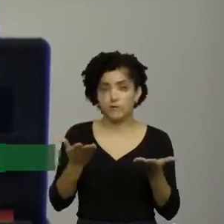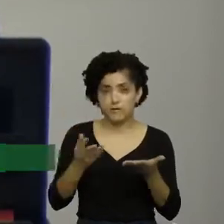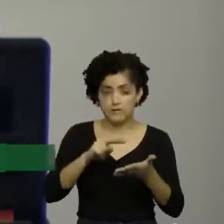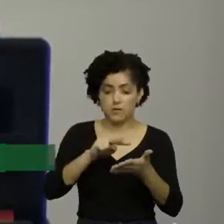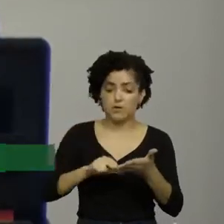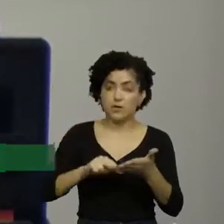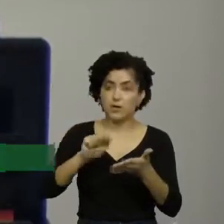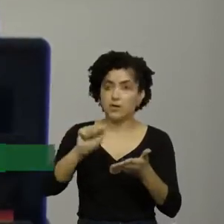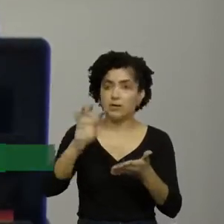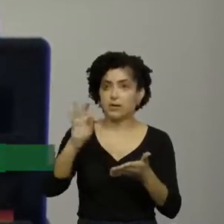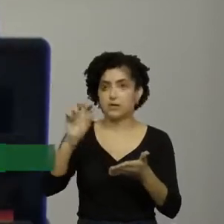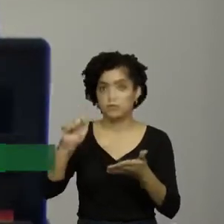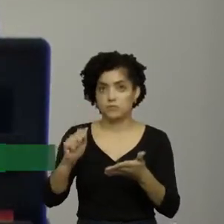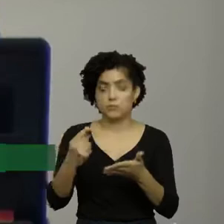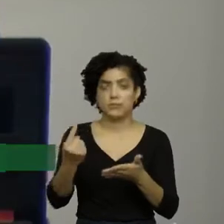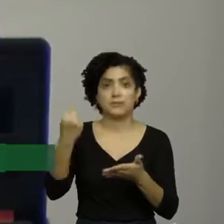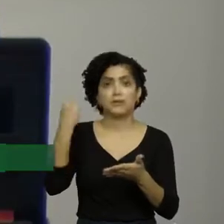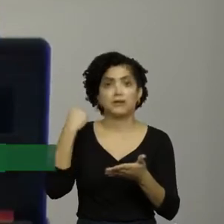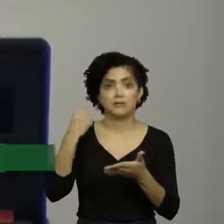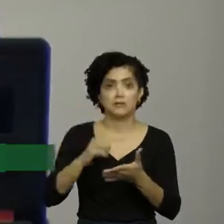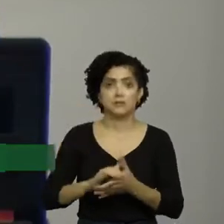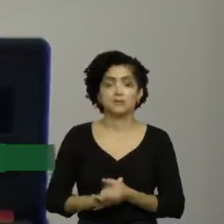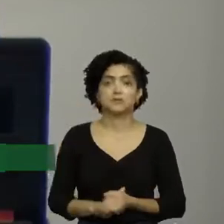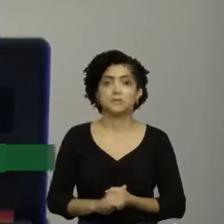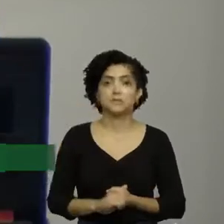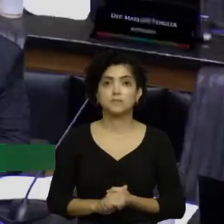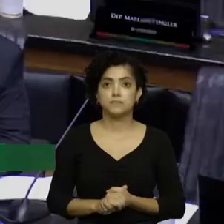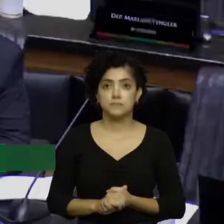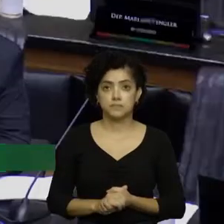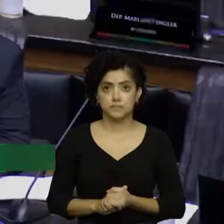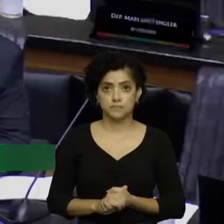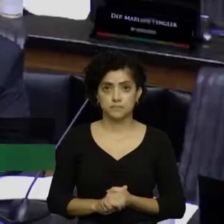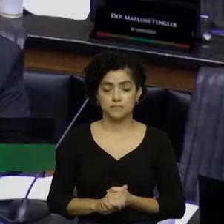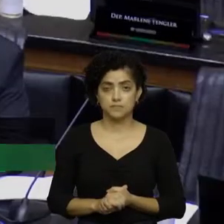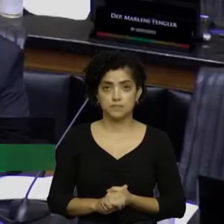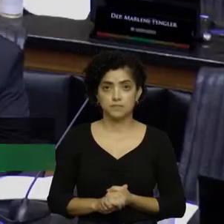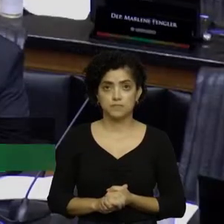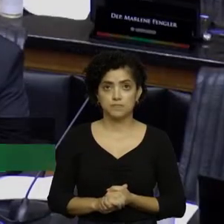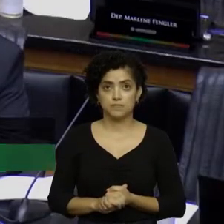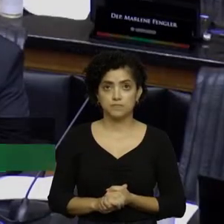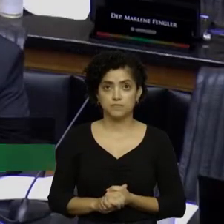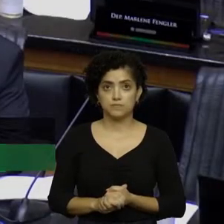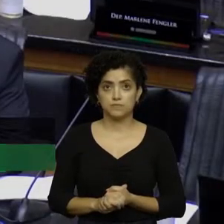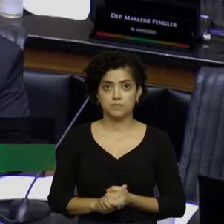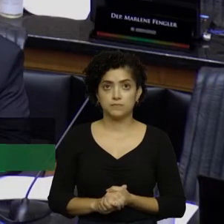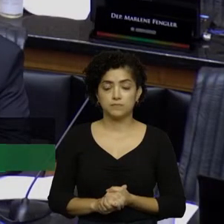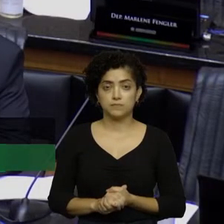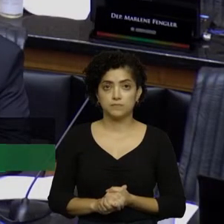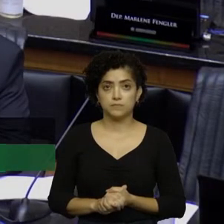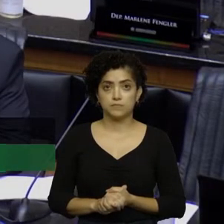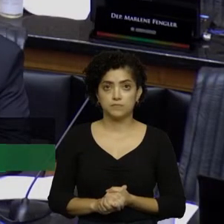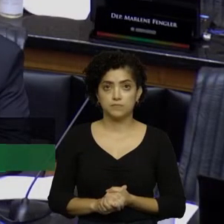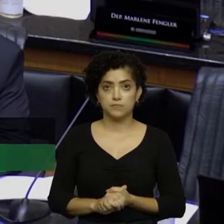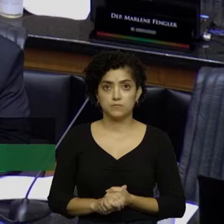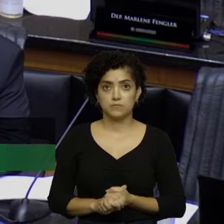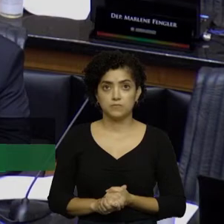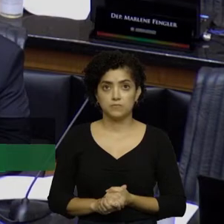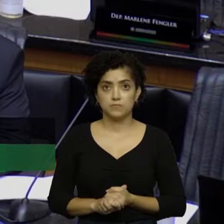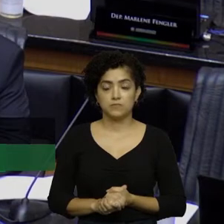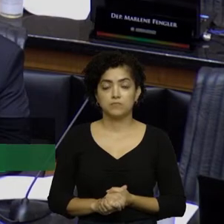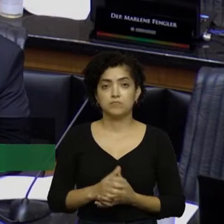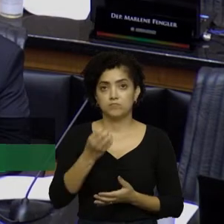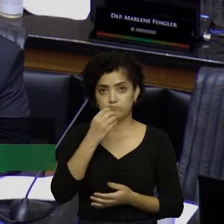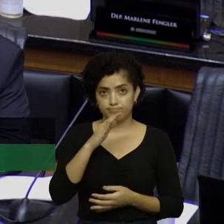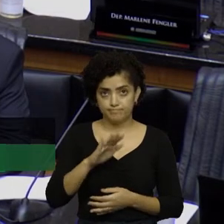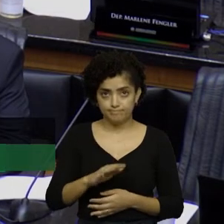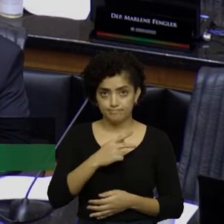proceder à leitura das atas das últimas sessões. Por favor, deputado Ismael. Boa tarde, senhor